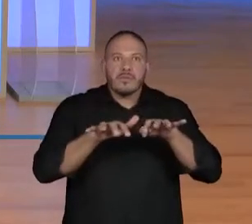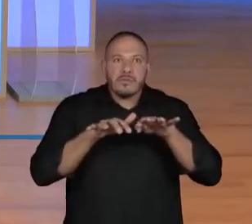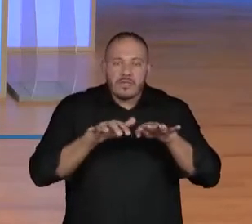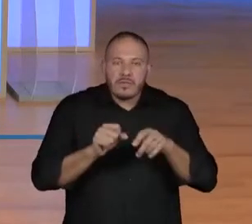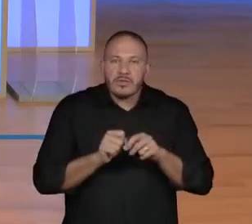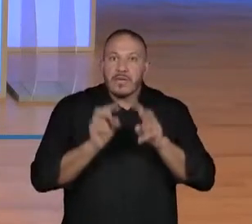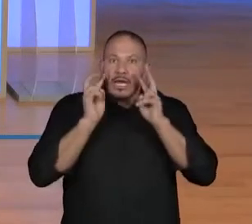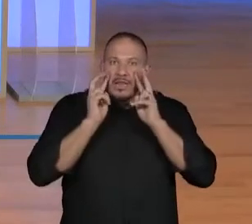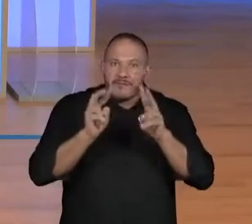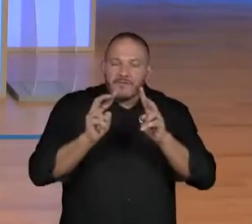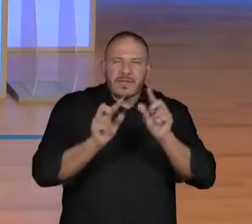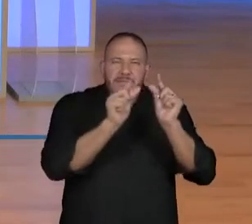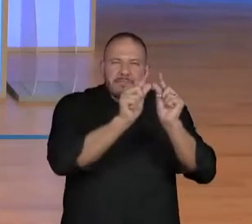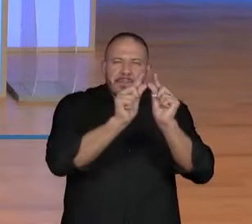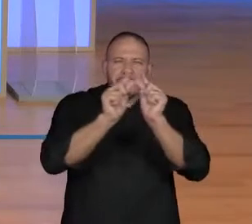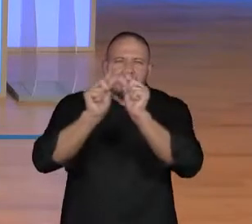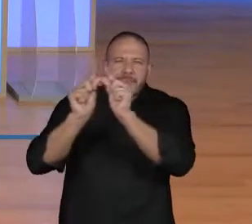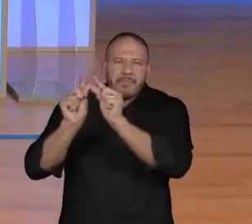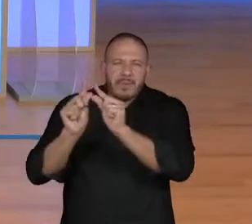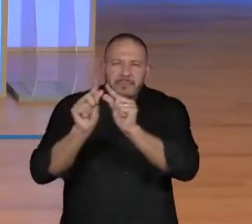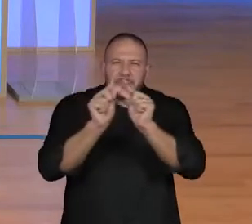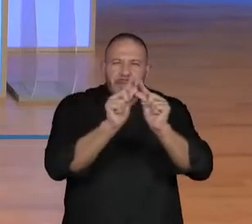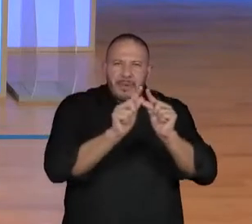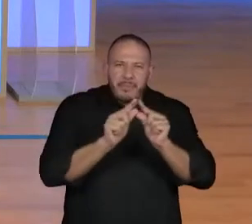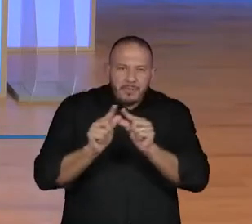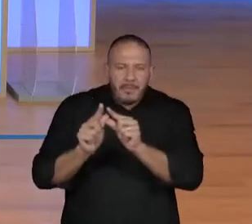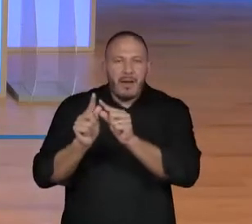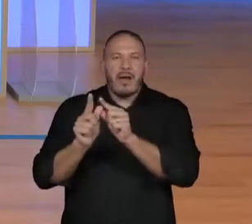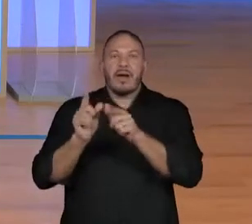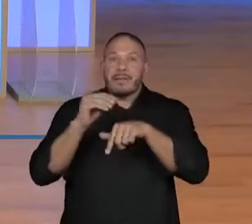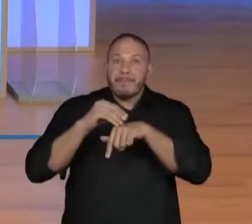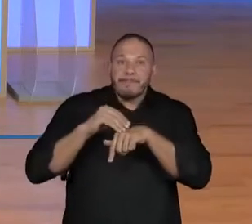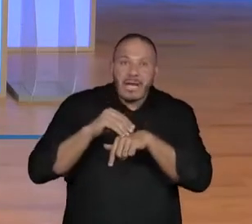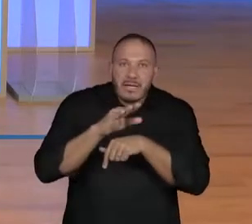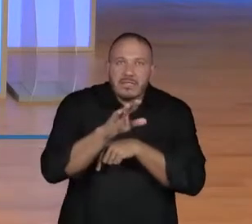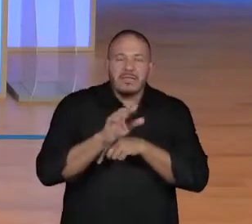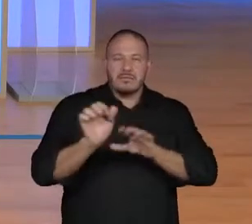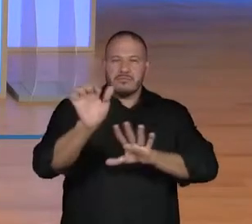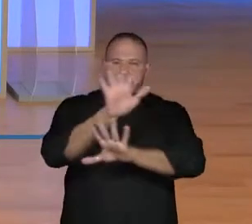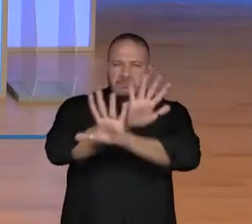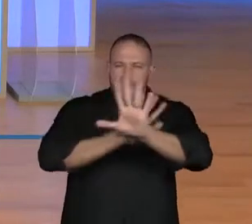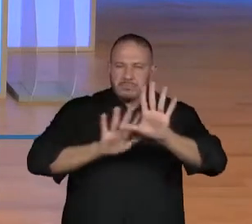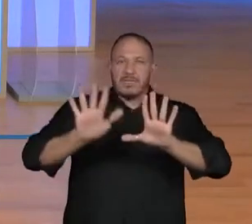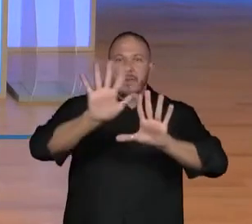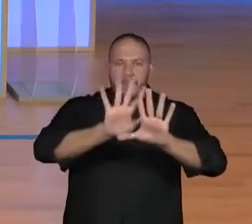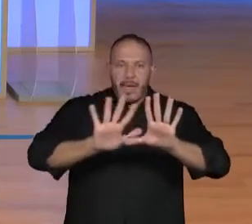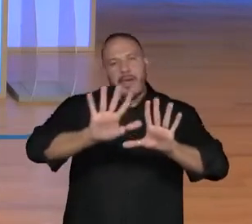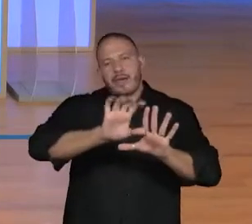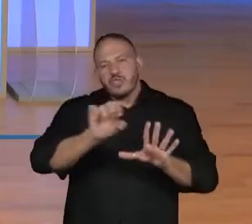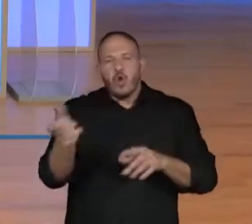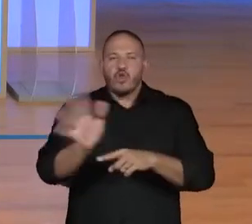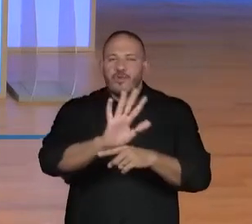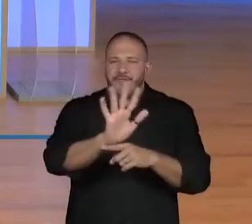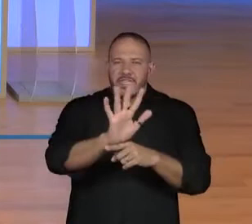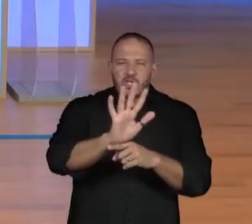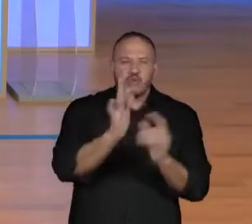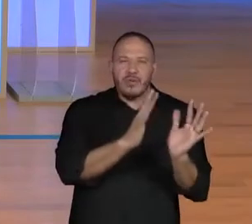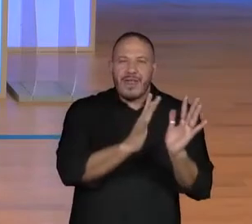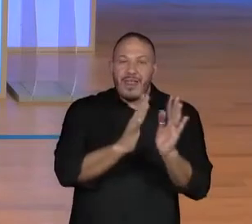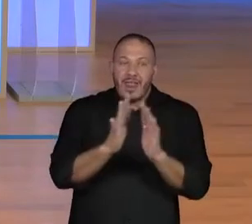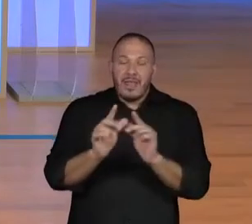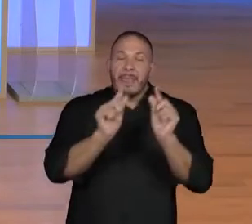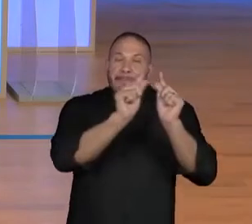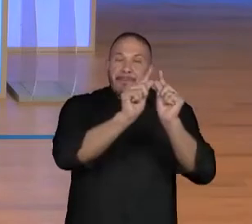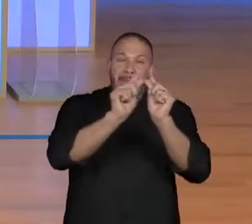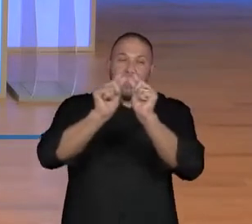o pixel, ele recebe a mensagem da imagem ou do vídeo através de pixels.